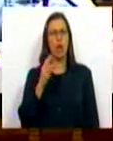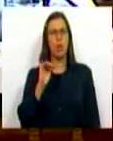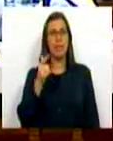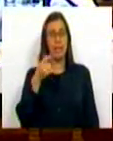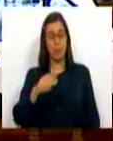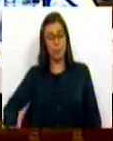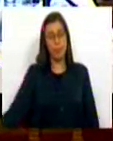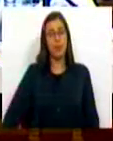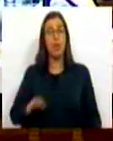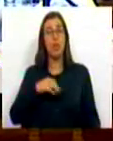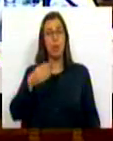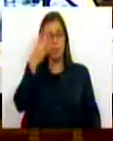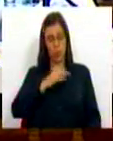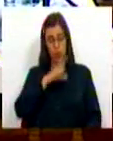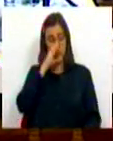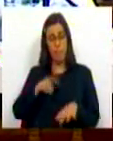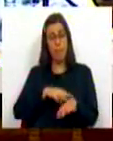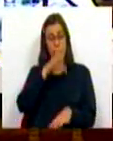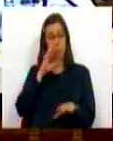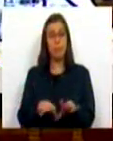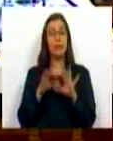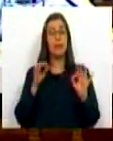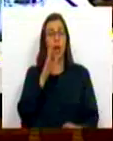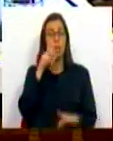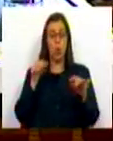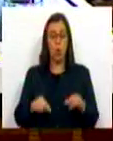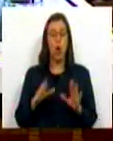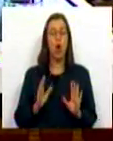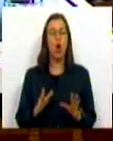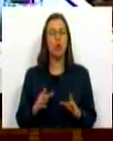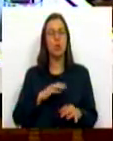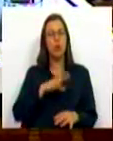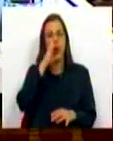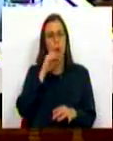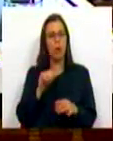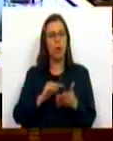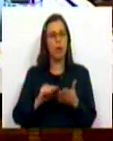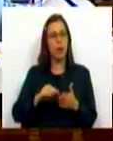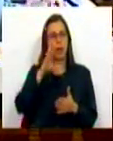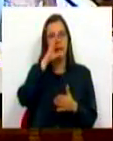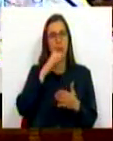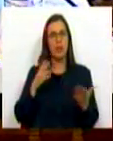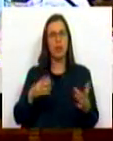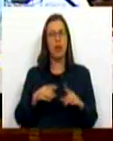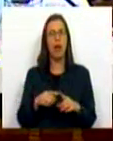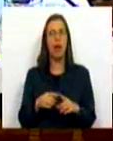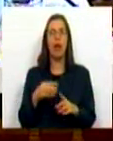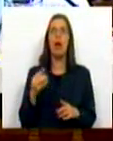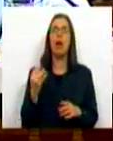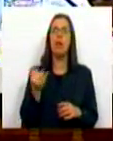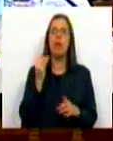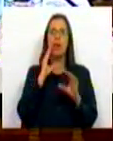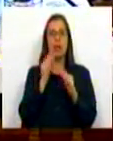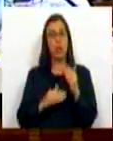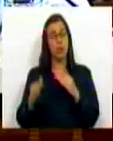Sr. Presidente, Sr. Ministro, Srs. Membros do Governo, tal como já foi referido hoje aqui pelo Sr. Ministro e pela Sra. Secretária de Estado, as instituições